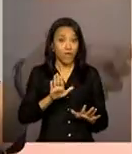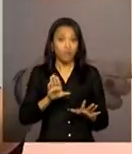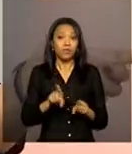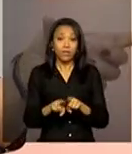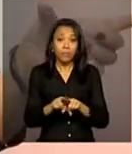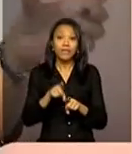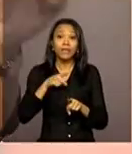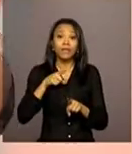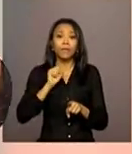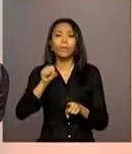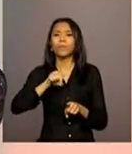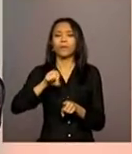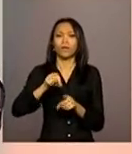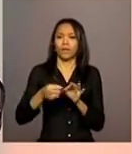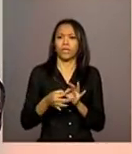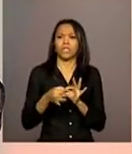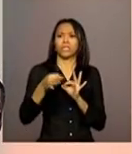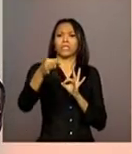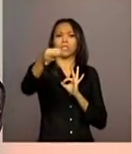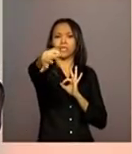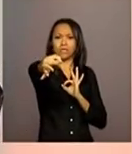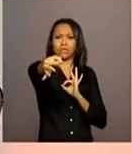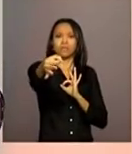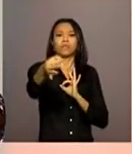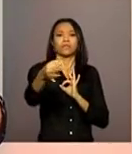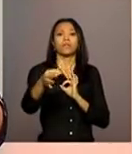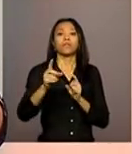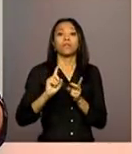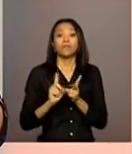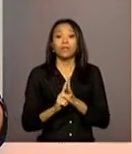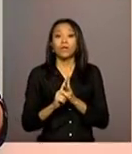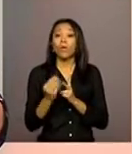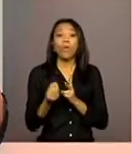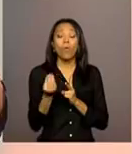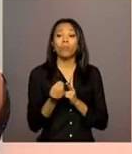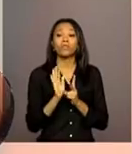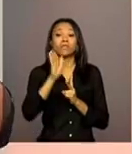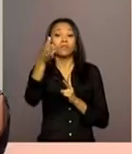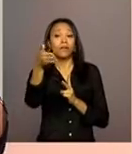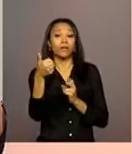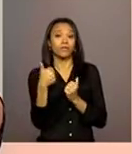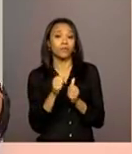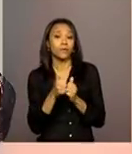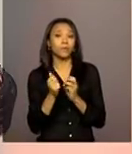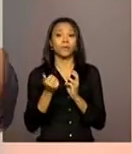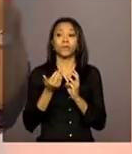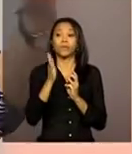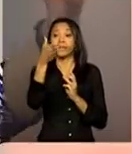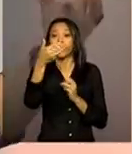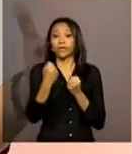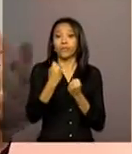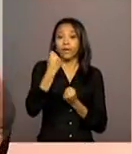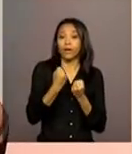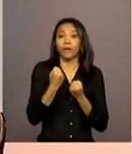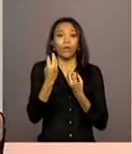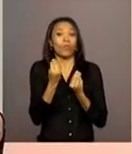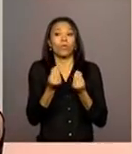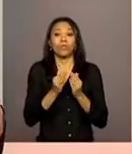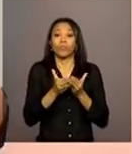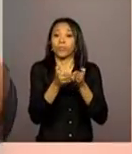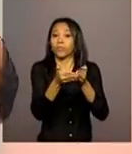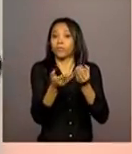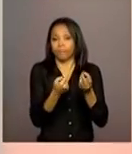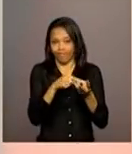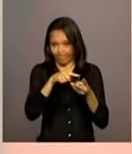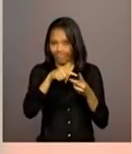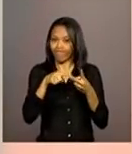a distância e as as condições de deslocamento portanto na visita que a nossa consultora fez